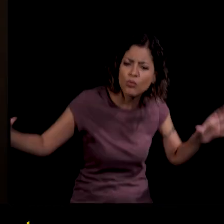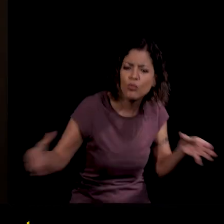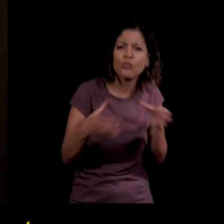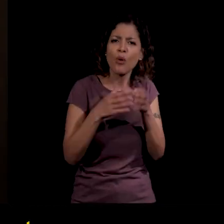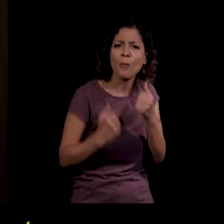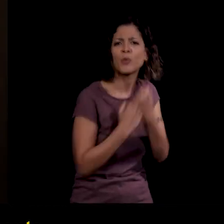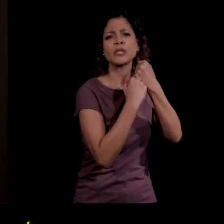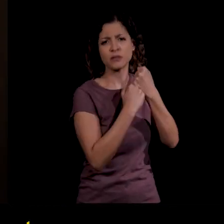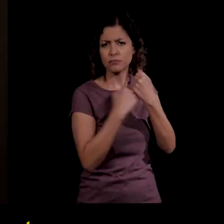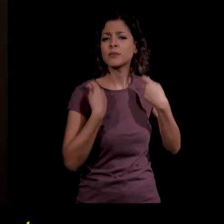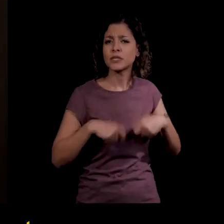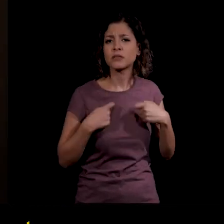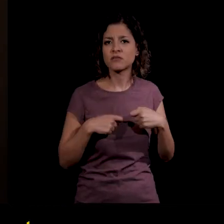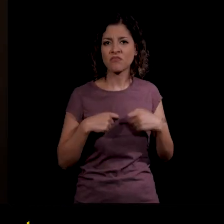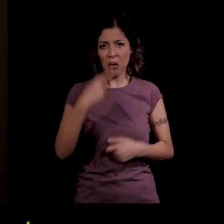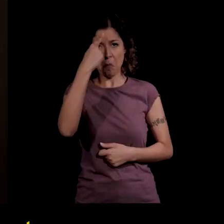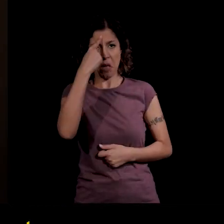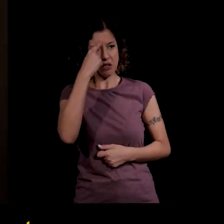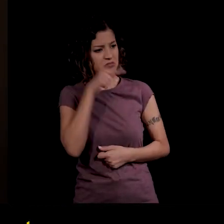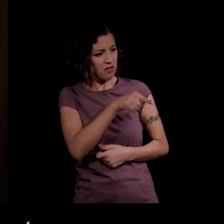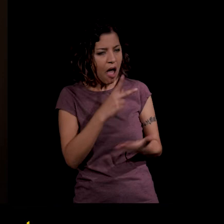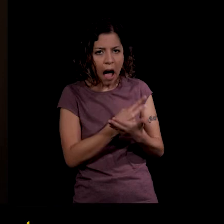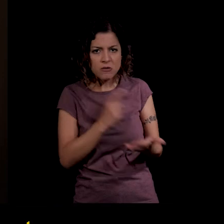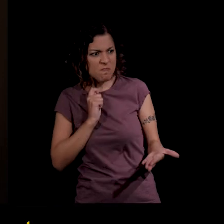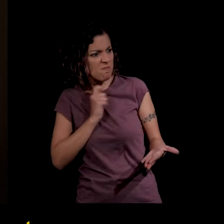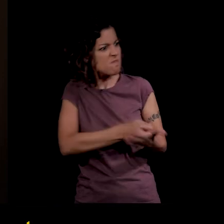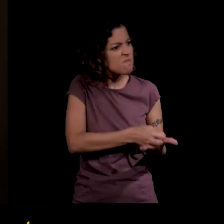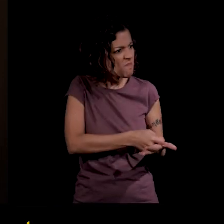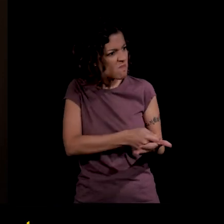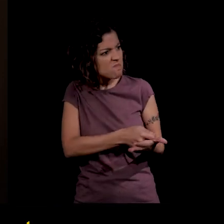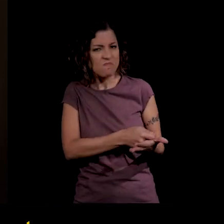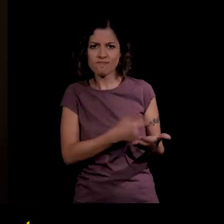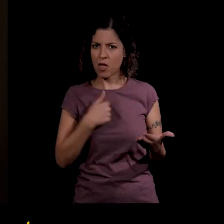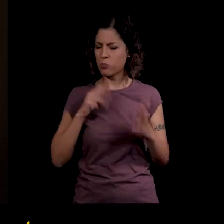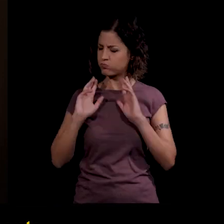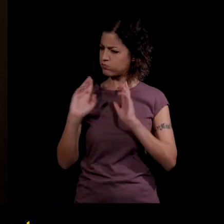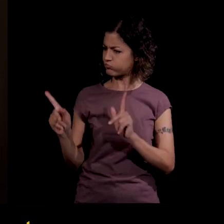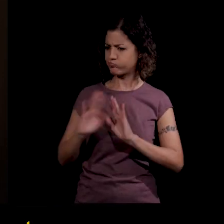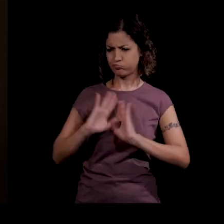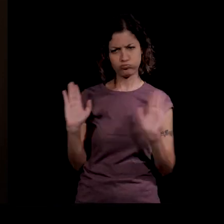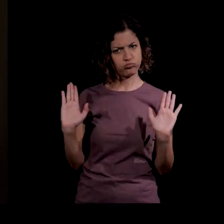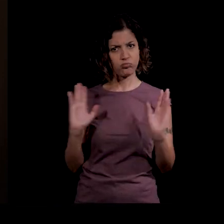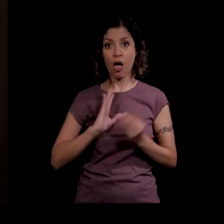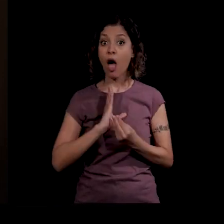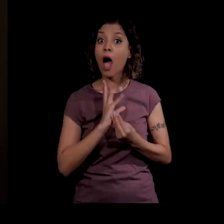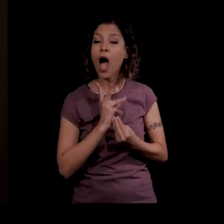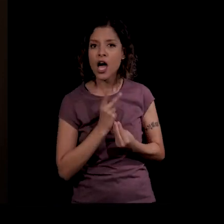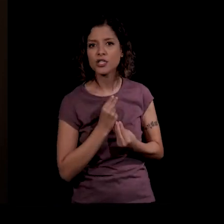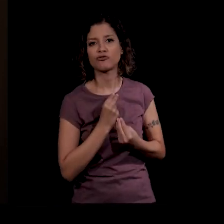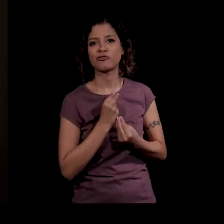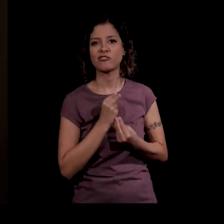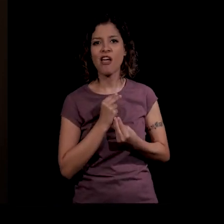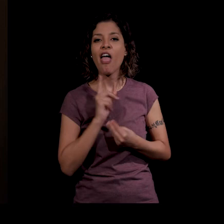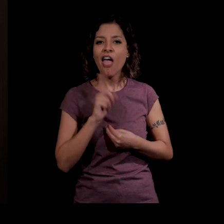comunitária. Não acho que o punitivismo ignorante seja algo que me represente. Então, a arte, ela